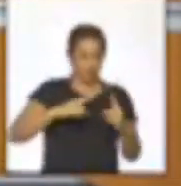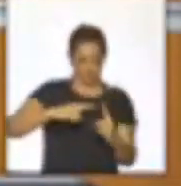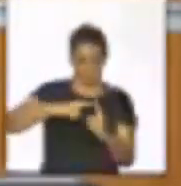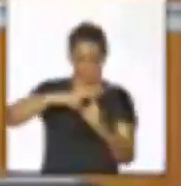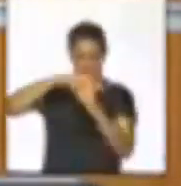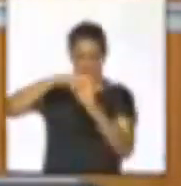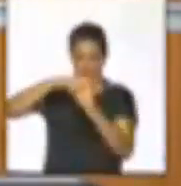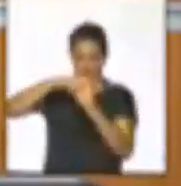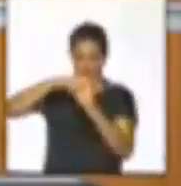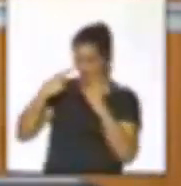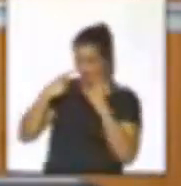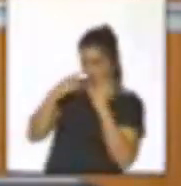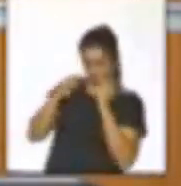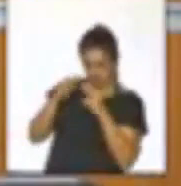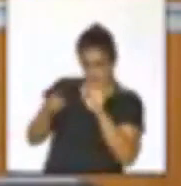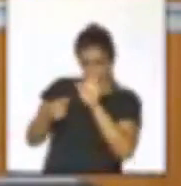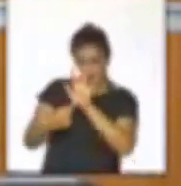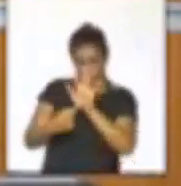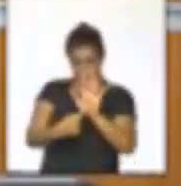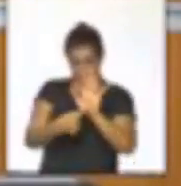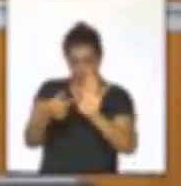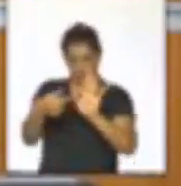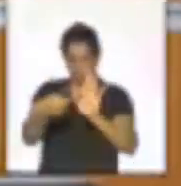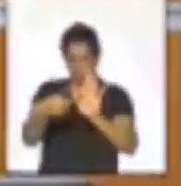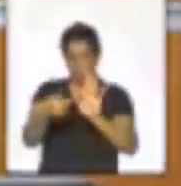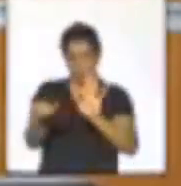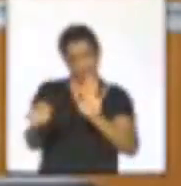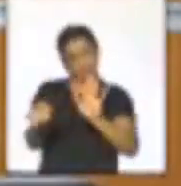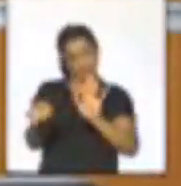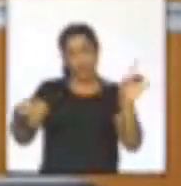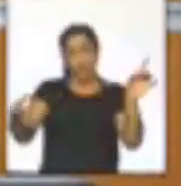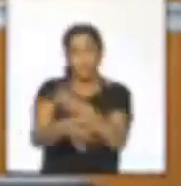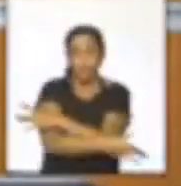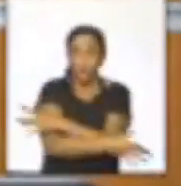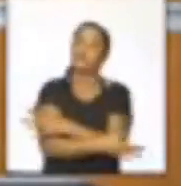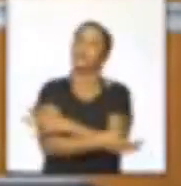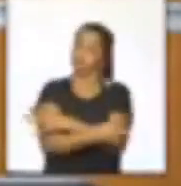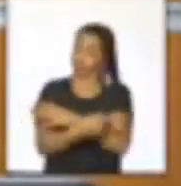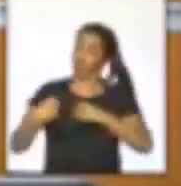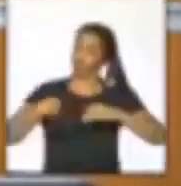Aqui, olha só. Formei a cruz, ou seja, executei alguns